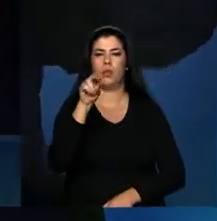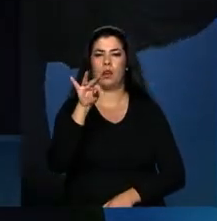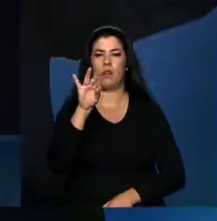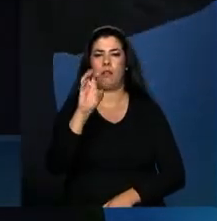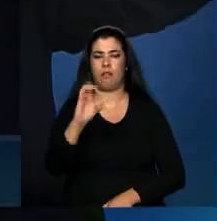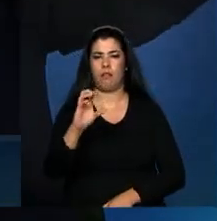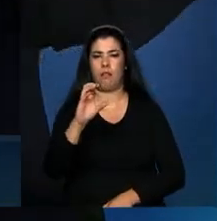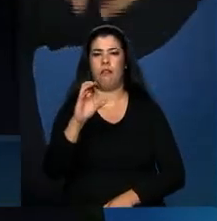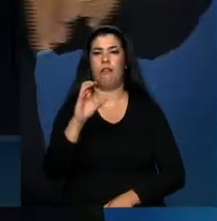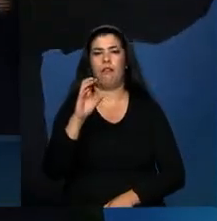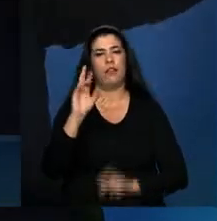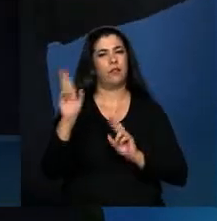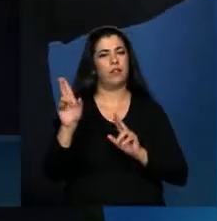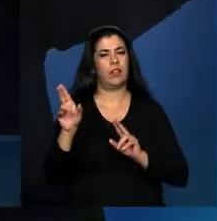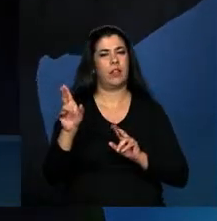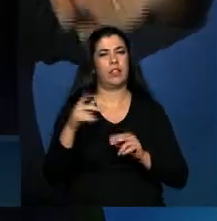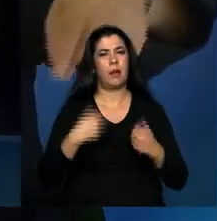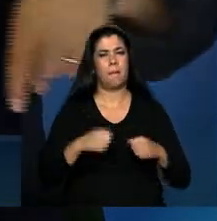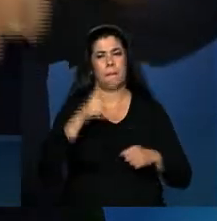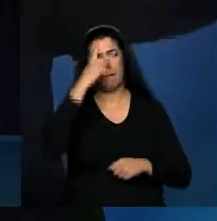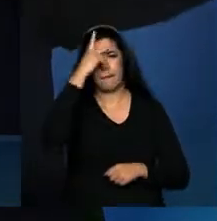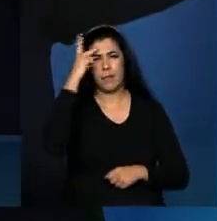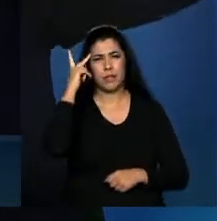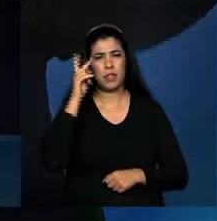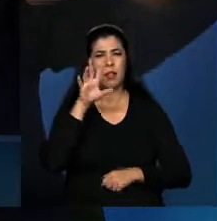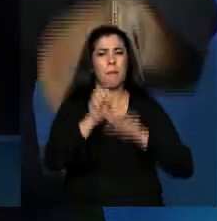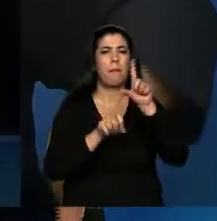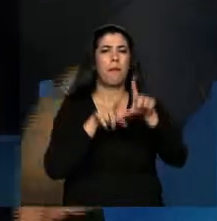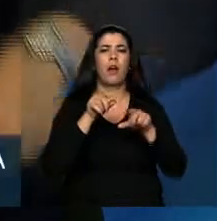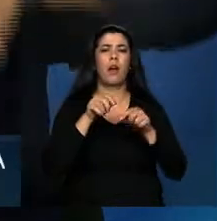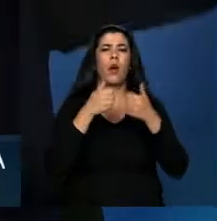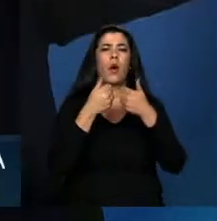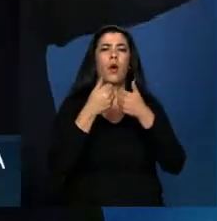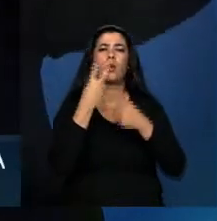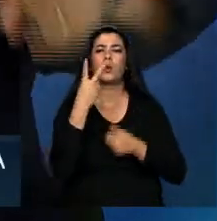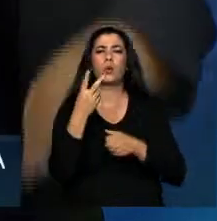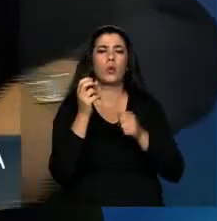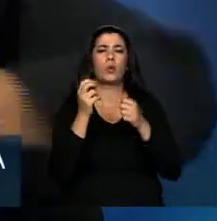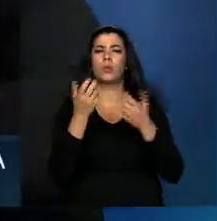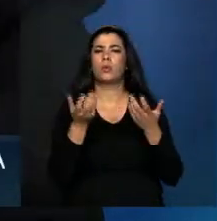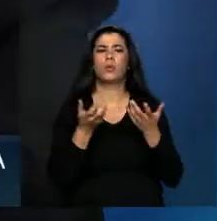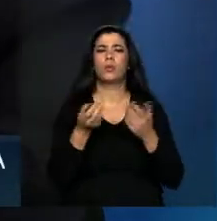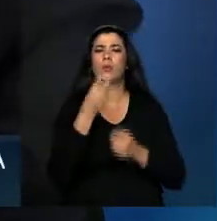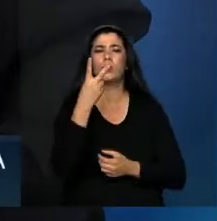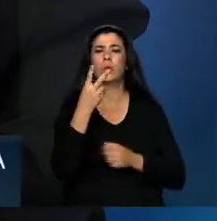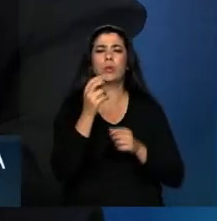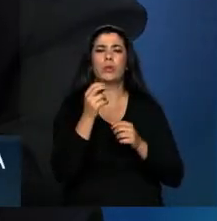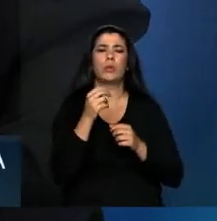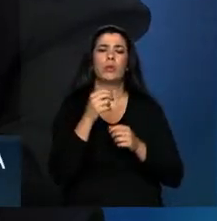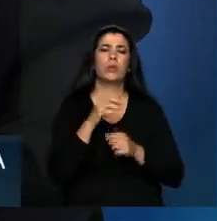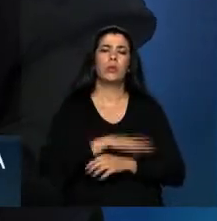pessoas têm que viajar 10 ônibus, 2 ônibus, dois